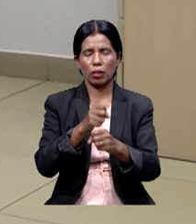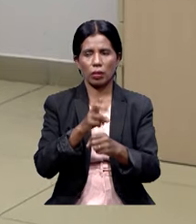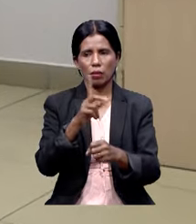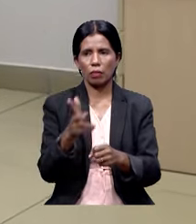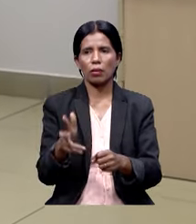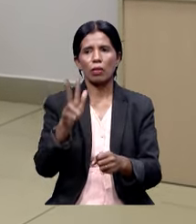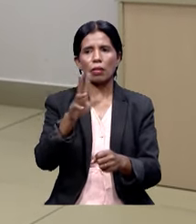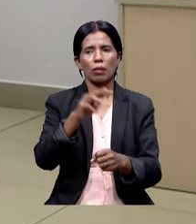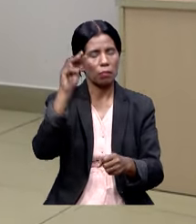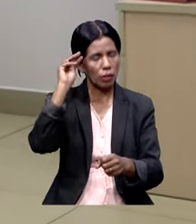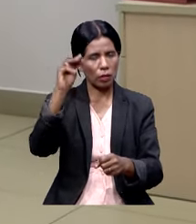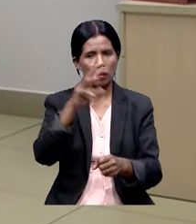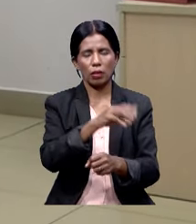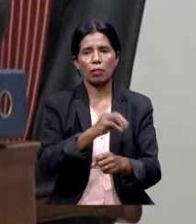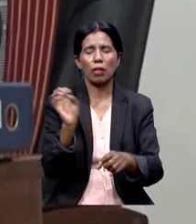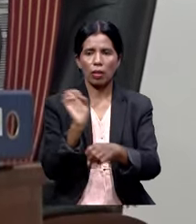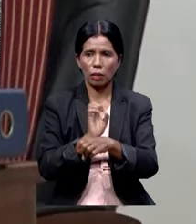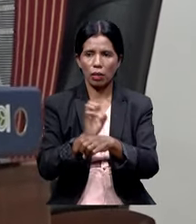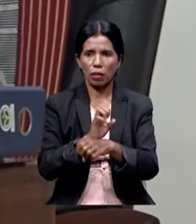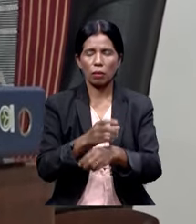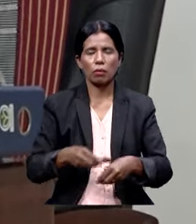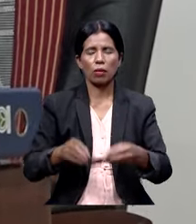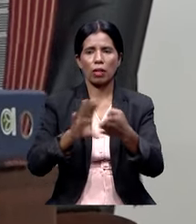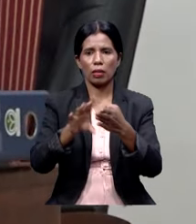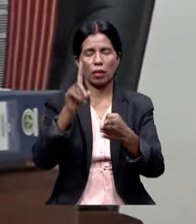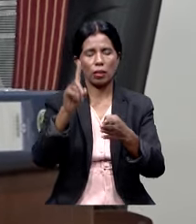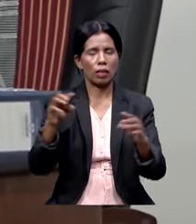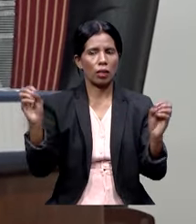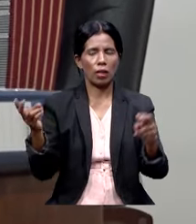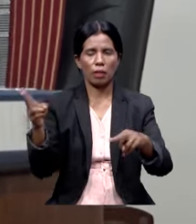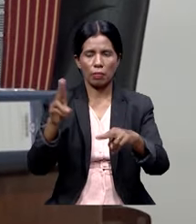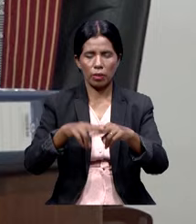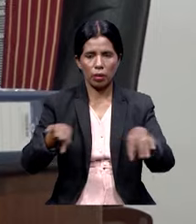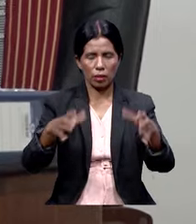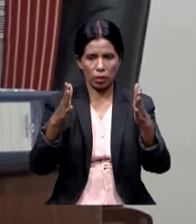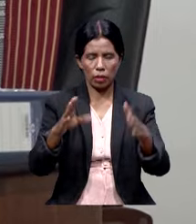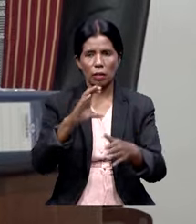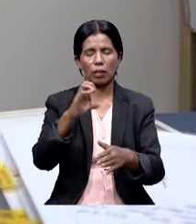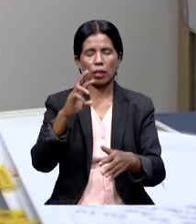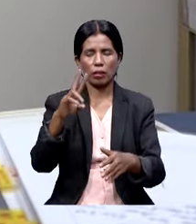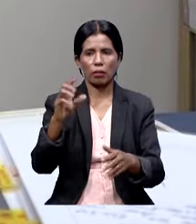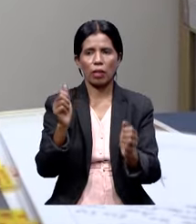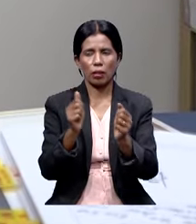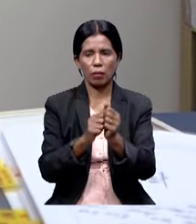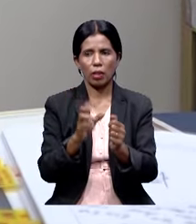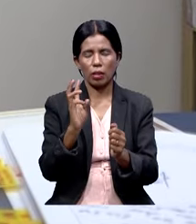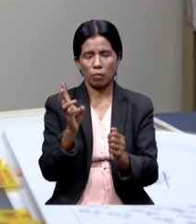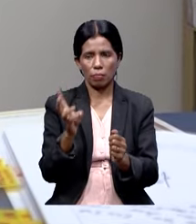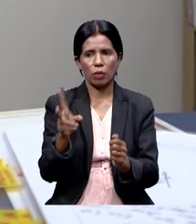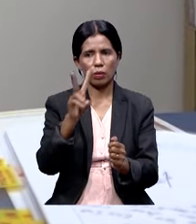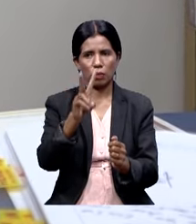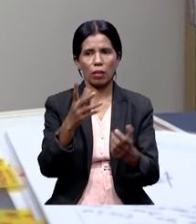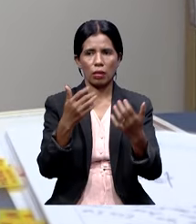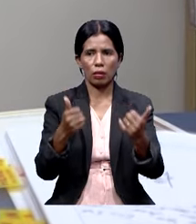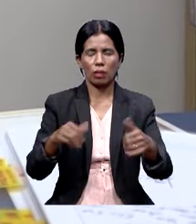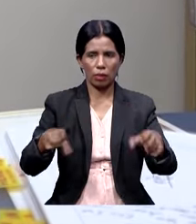recintolo, ministro coordenador assunto econômico, a saída de Espai Suída, onde lá estende contrato funcionário serve IP, a mutuc da nenhum recinen. No dadão, né,